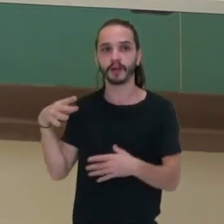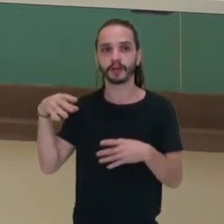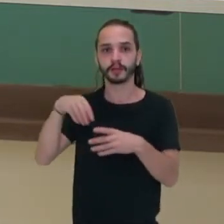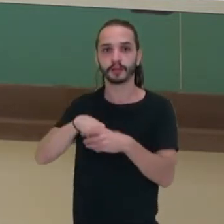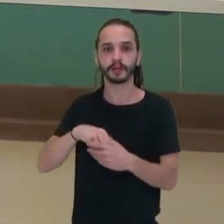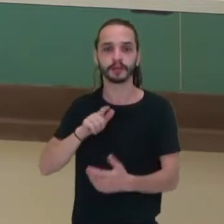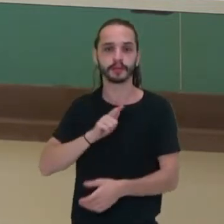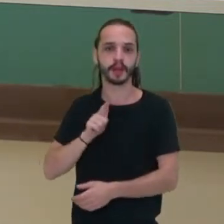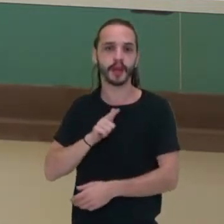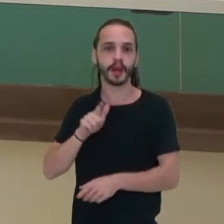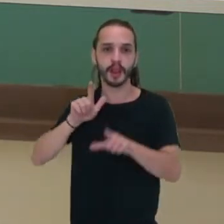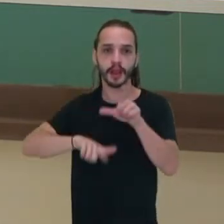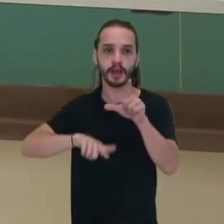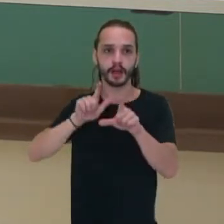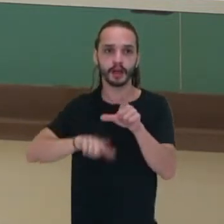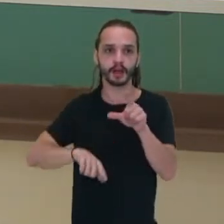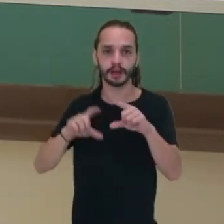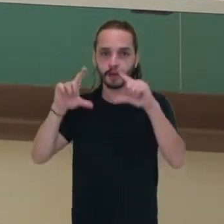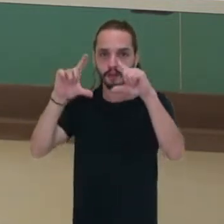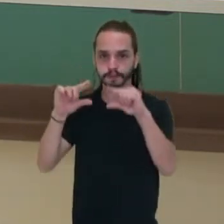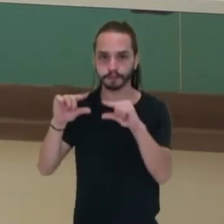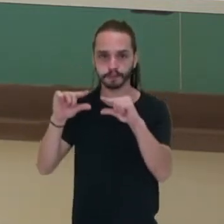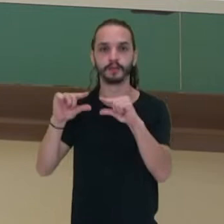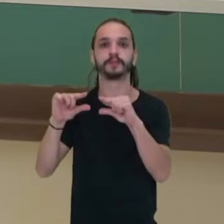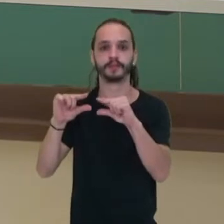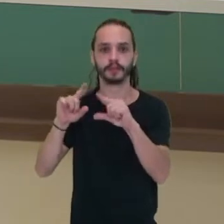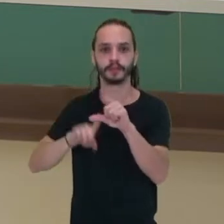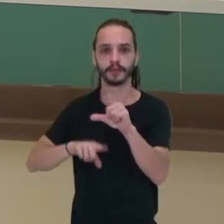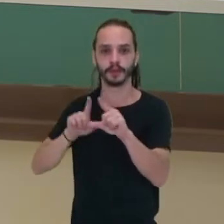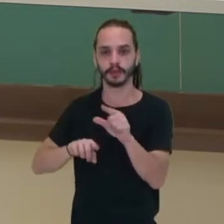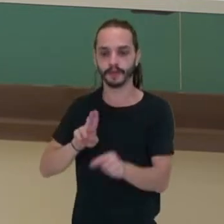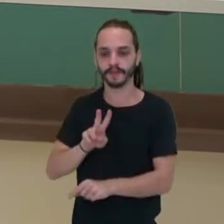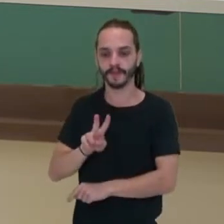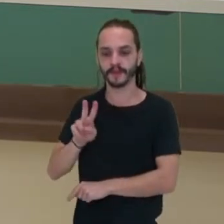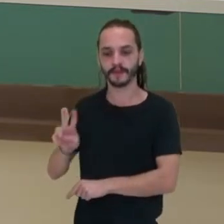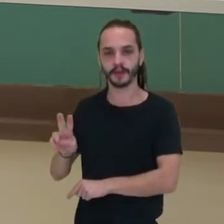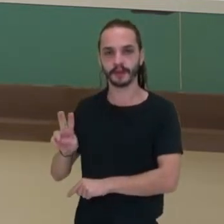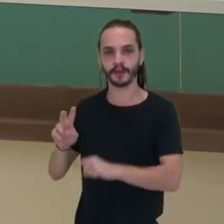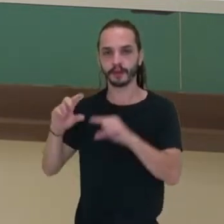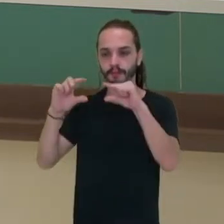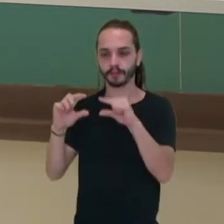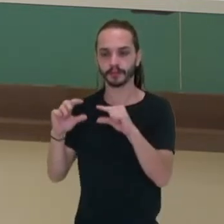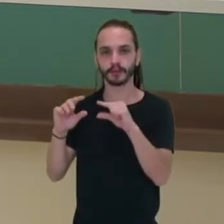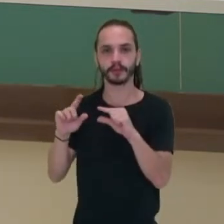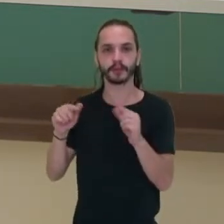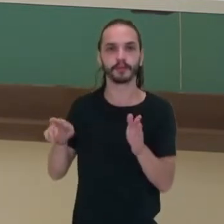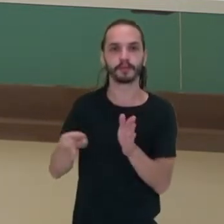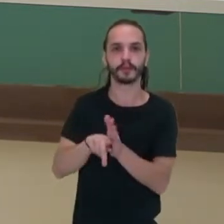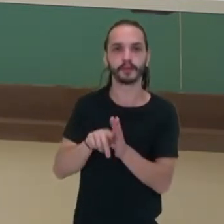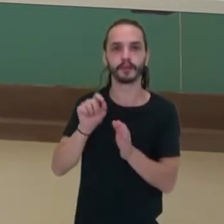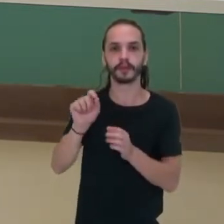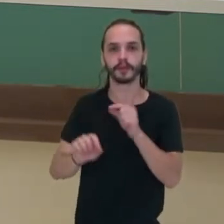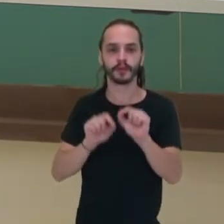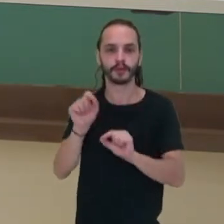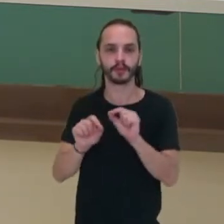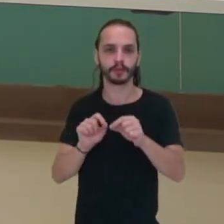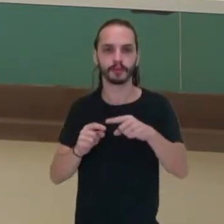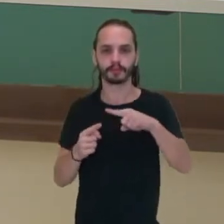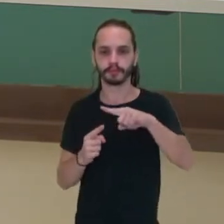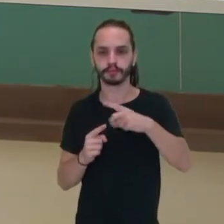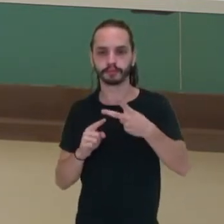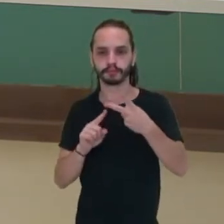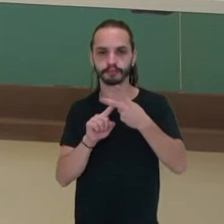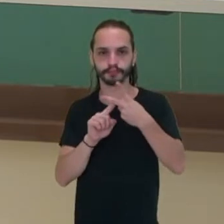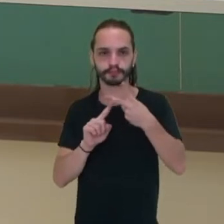duas letrinhas minúsculas, né? Dois fatores minúsculos, vezinho, vezinho, que hoje a gente chama de recessivo, tá? Os fatores para a